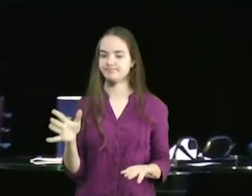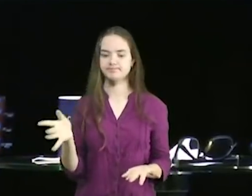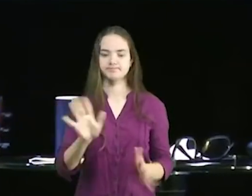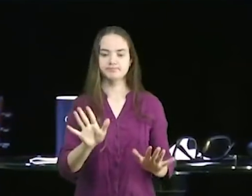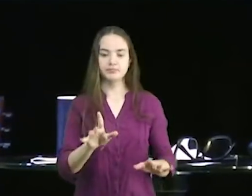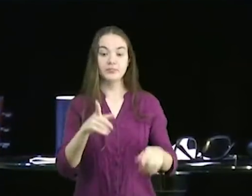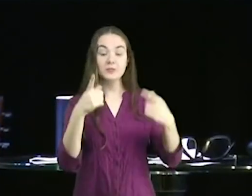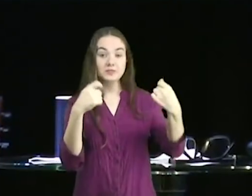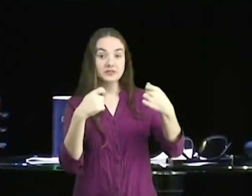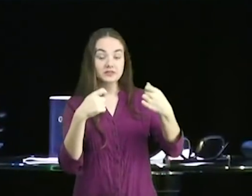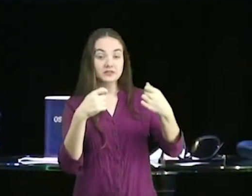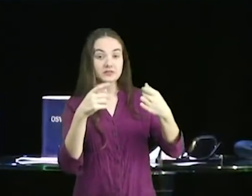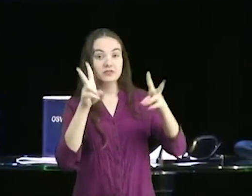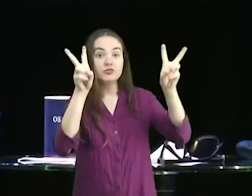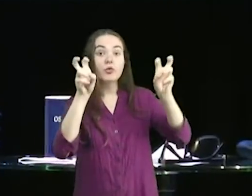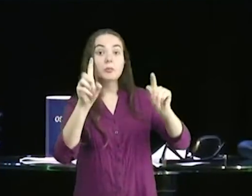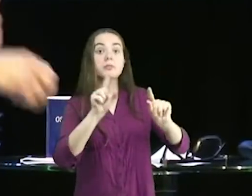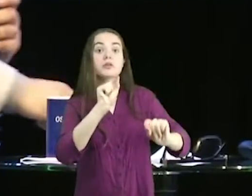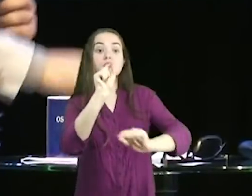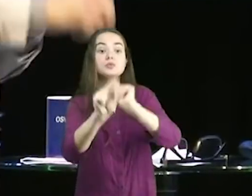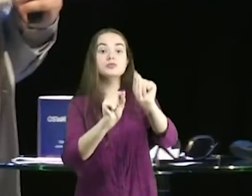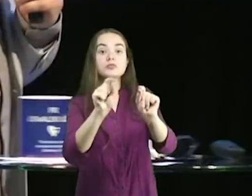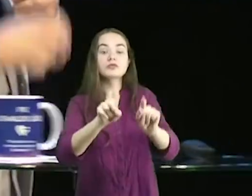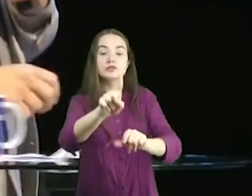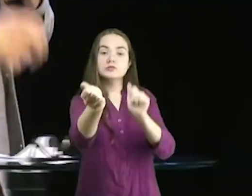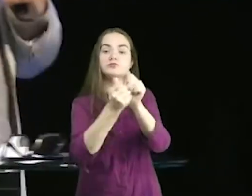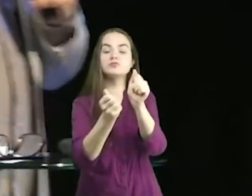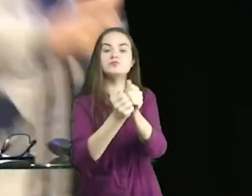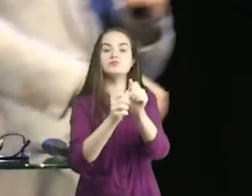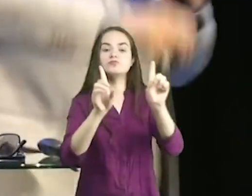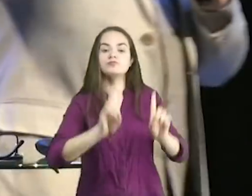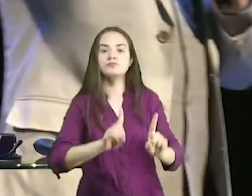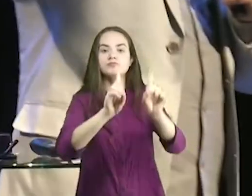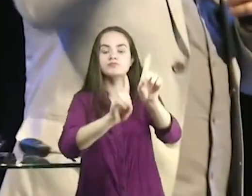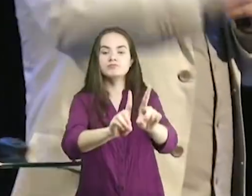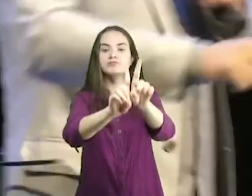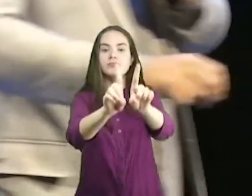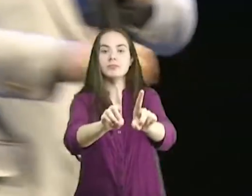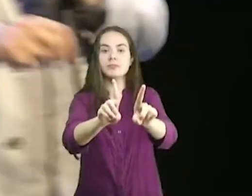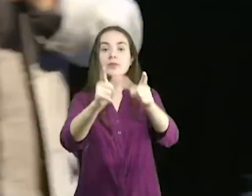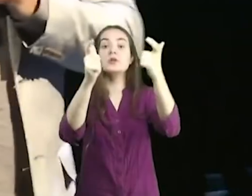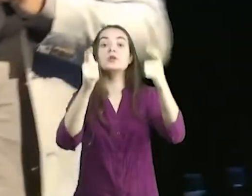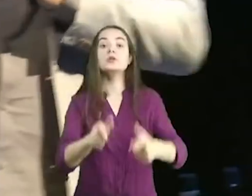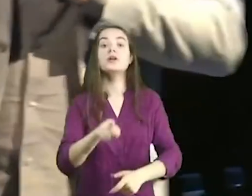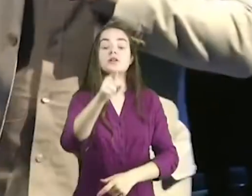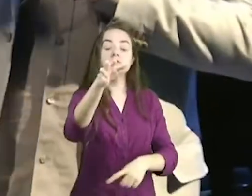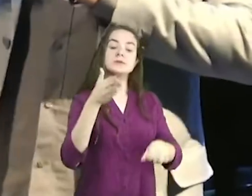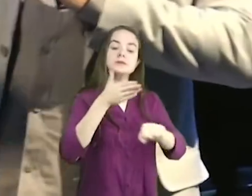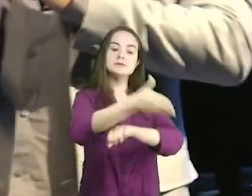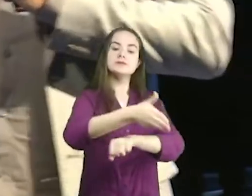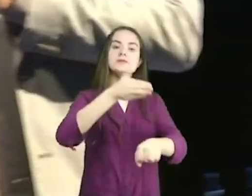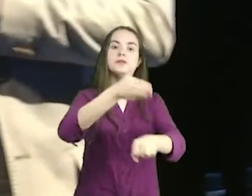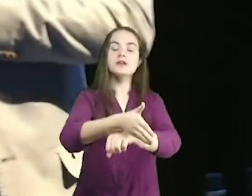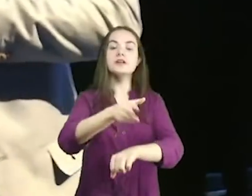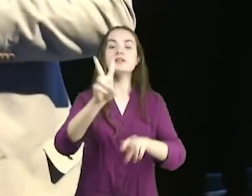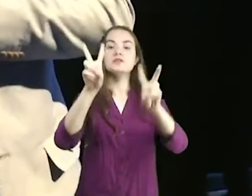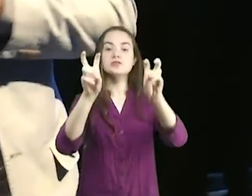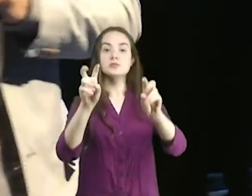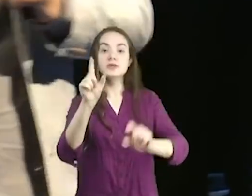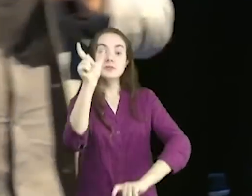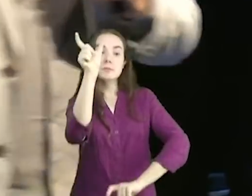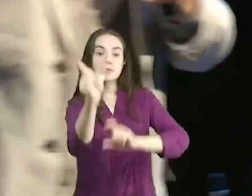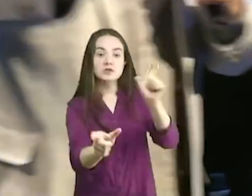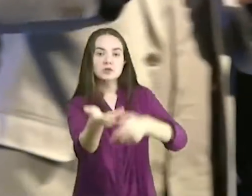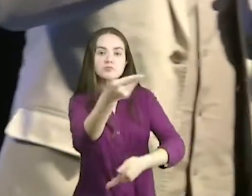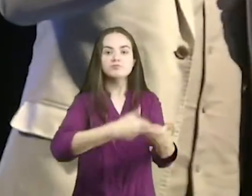você anda, tem a ver com quem você anda, tem a ver por onde você anda, tem a ver com quem se mistura com